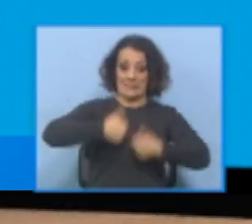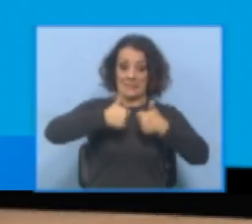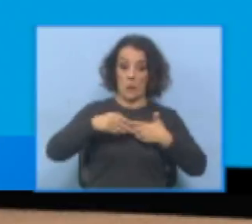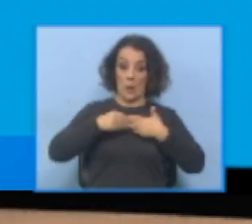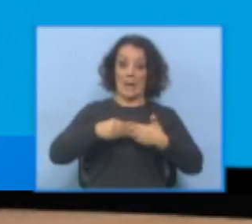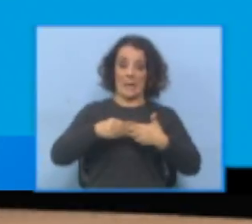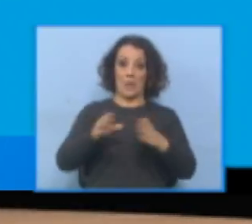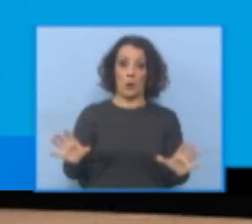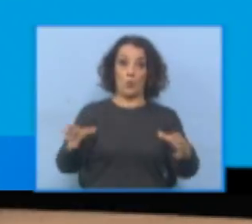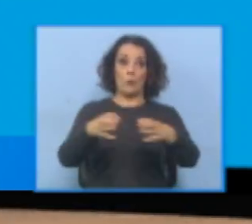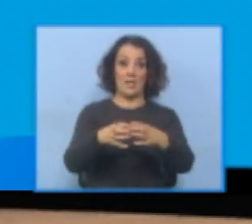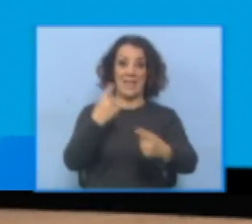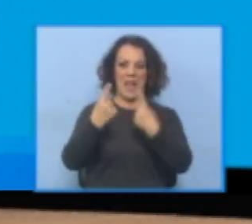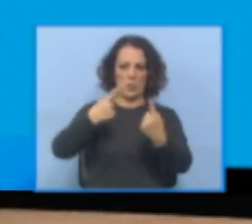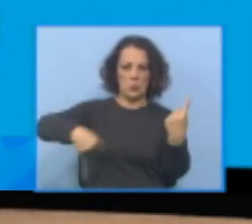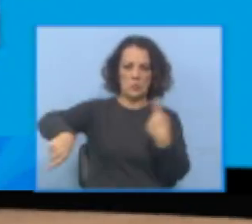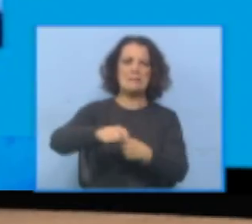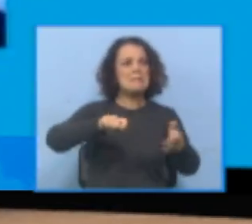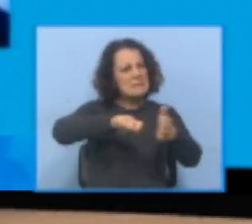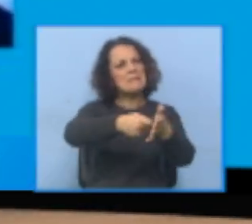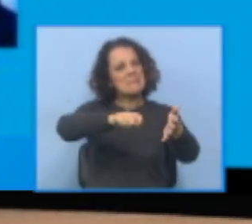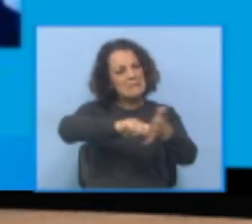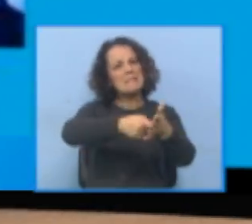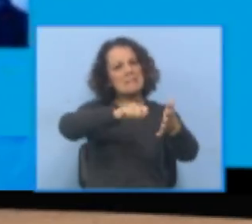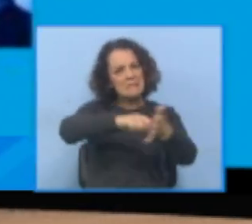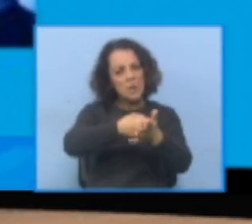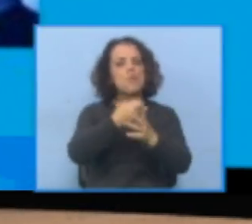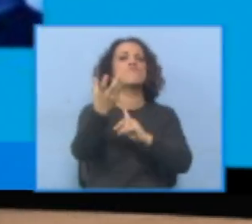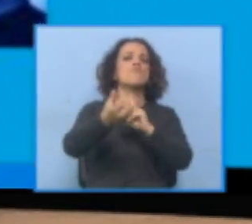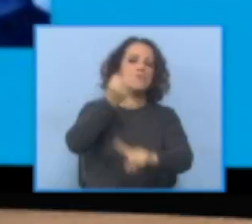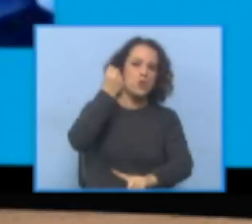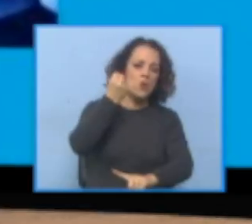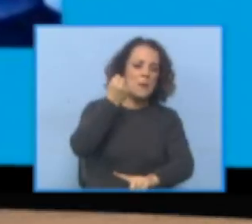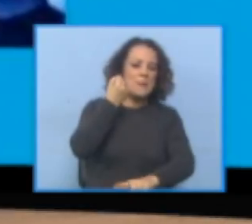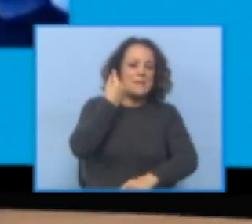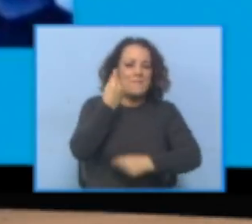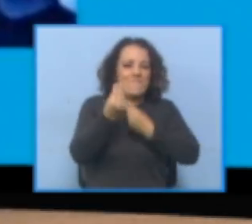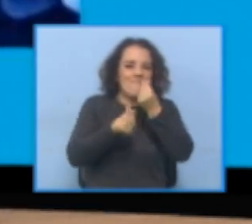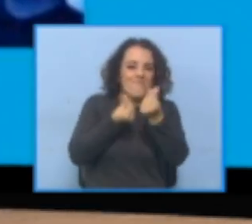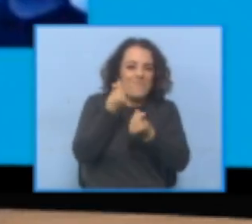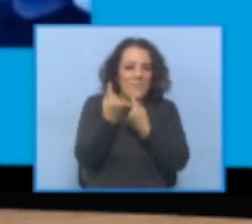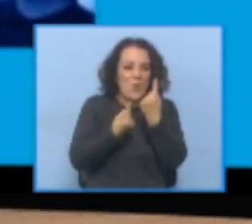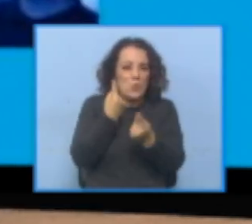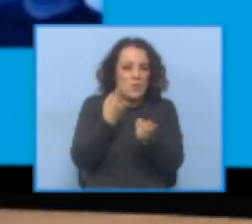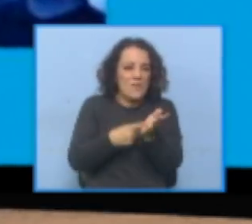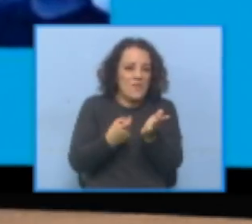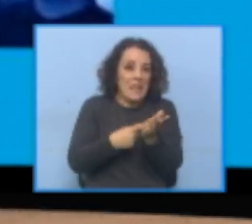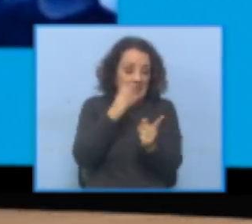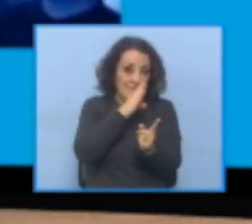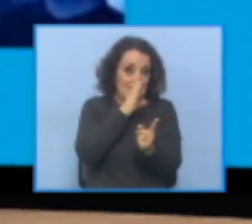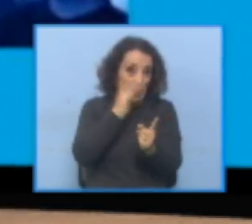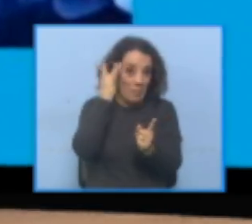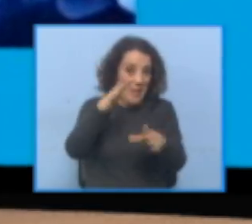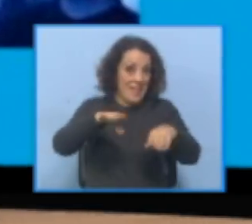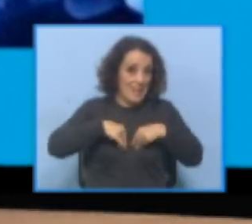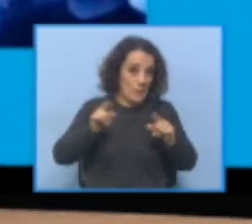comunidade, alguns leigos bem se esforçam e conseguem muito, mas há sempre qualquer coisa que falta se o padre não adere, não é?